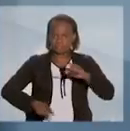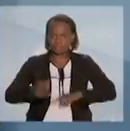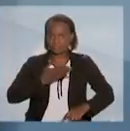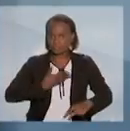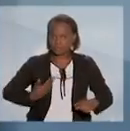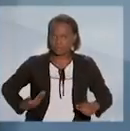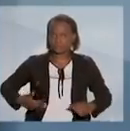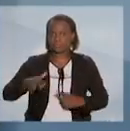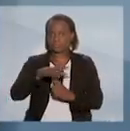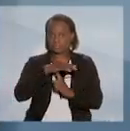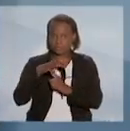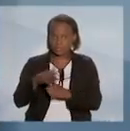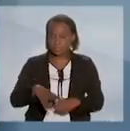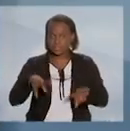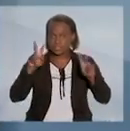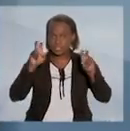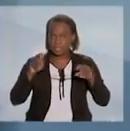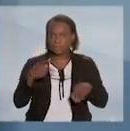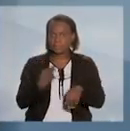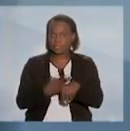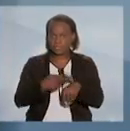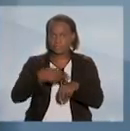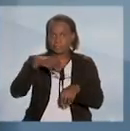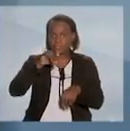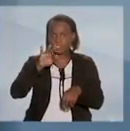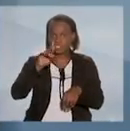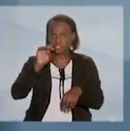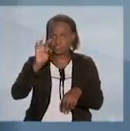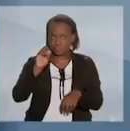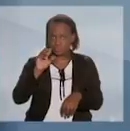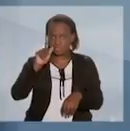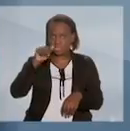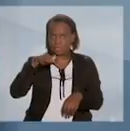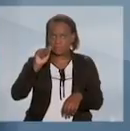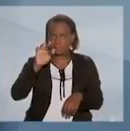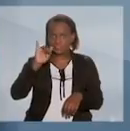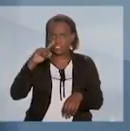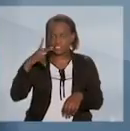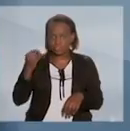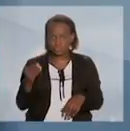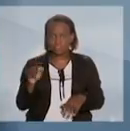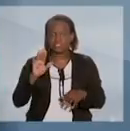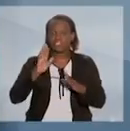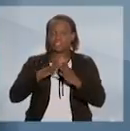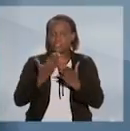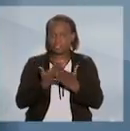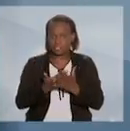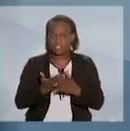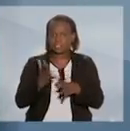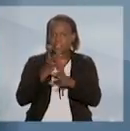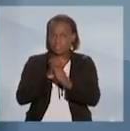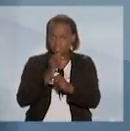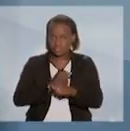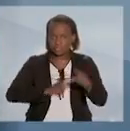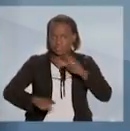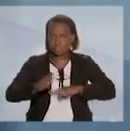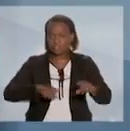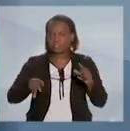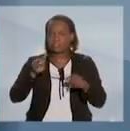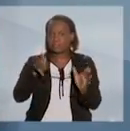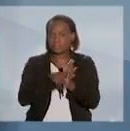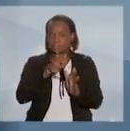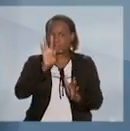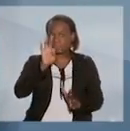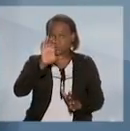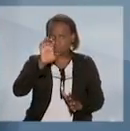A gestão pública e o meio ambiente foi tema do Prêmio Ministro Gama Filho deste ano, promovido pela Escola de Contas e Gestão do Tribunal de